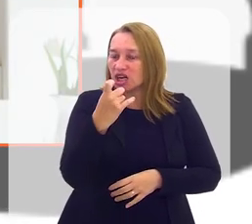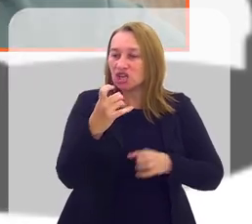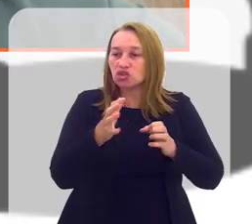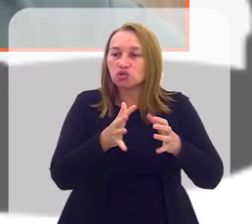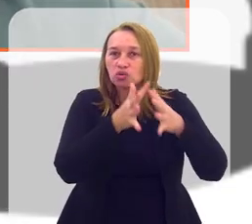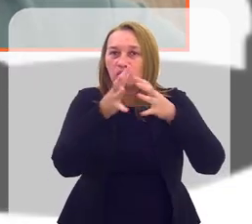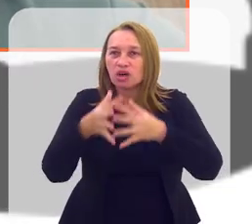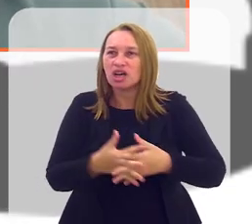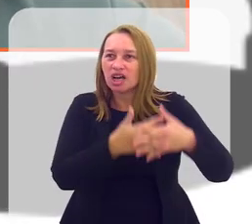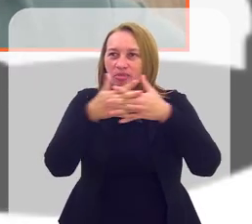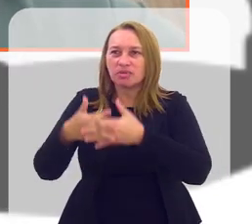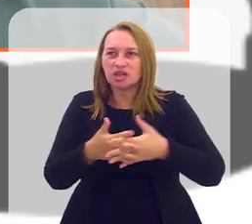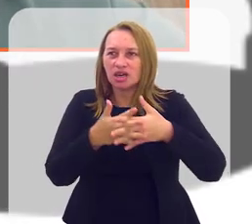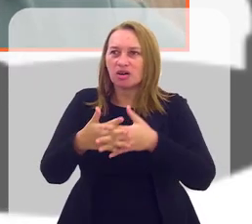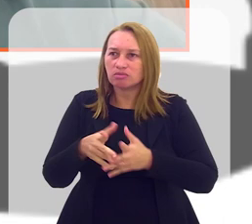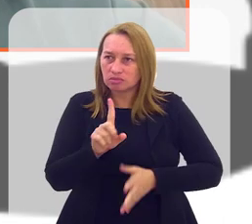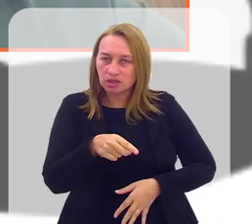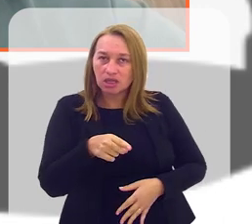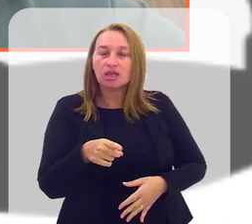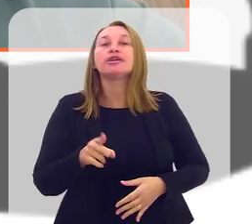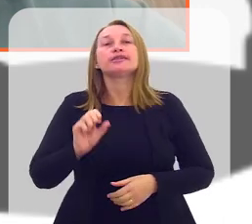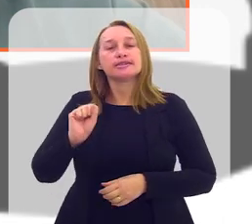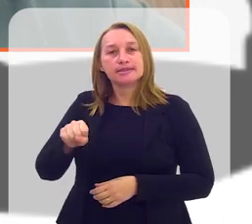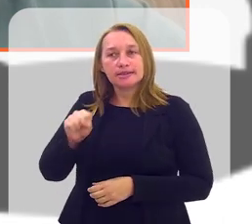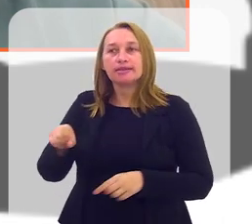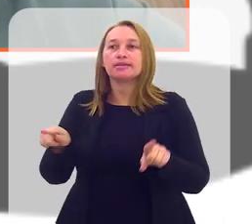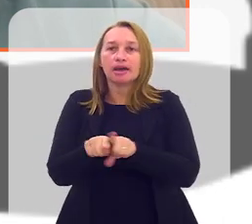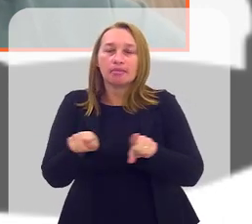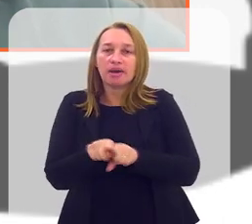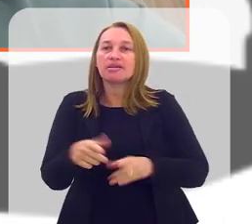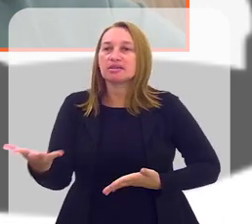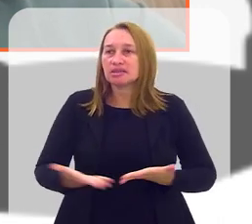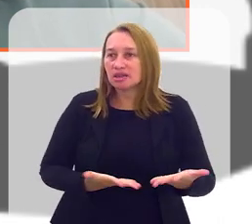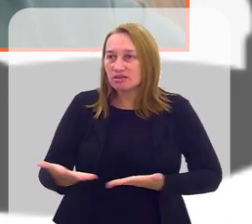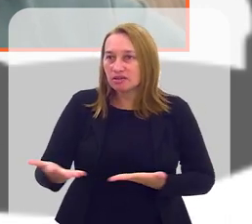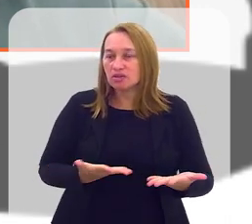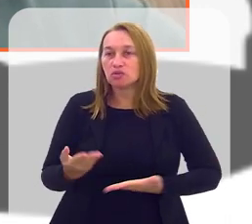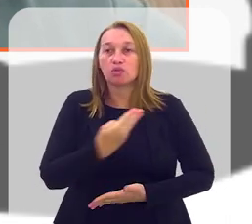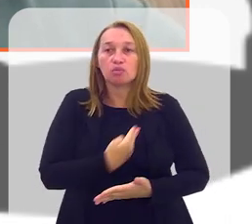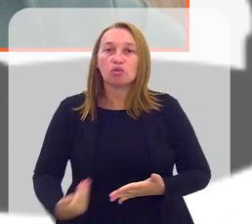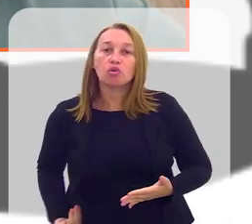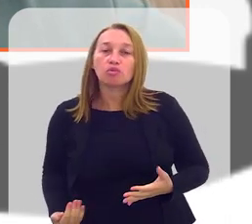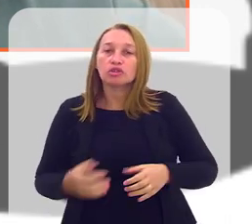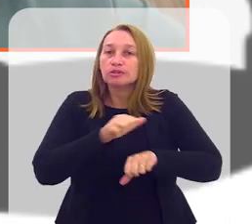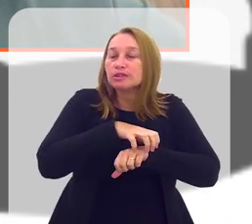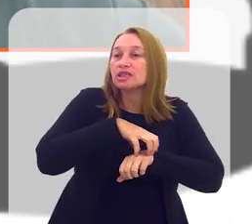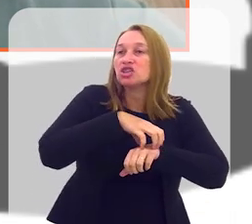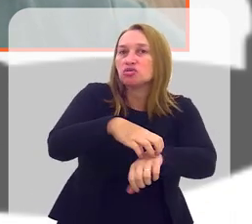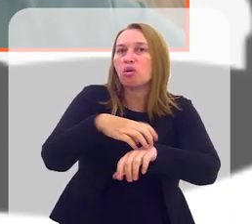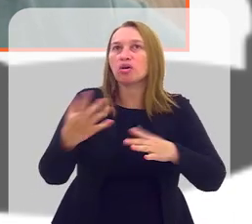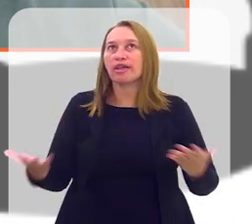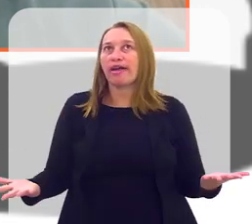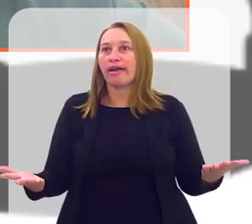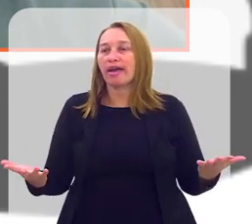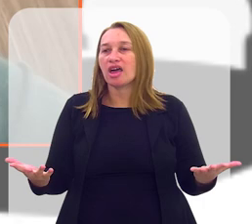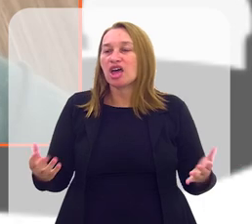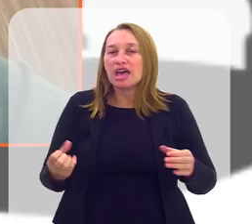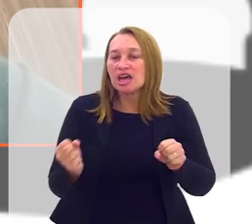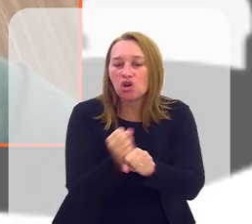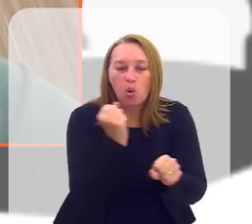isso? Isso, também, por exemplo, o serviço público de transporte. Não adianta